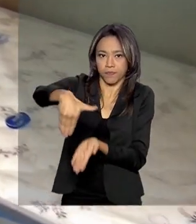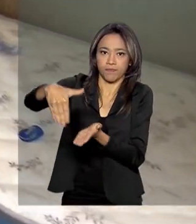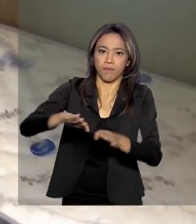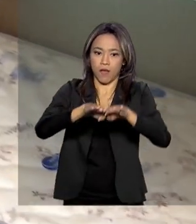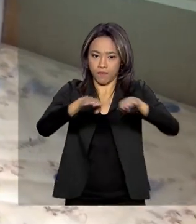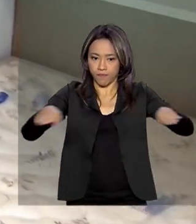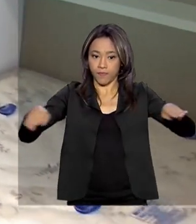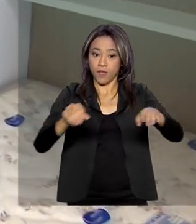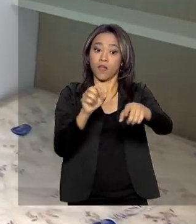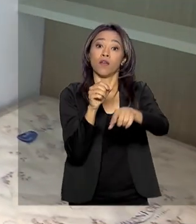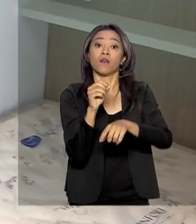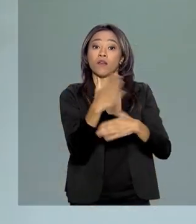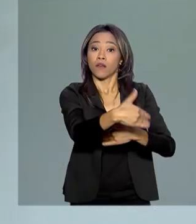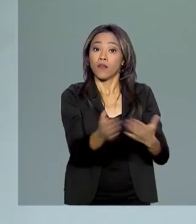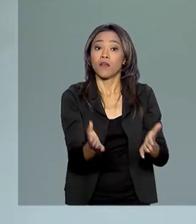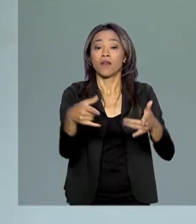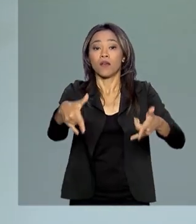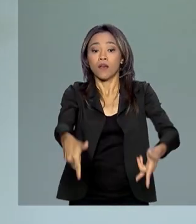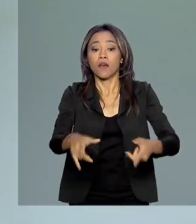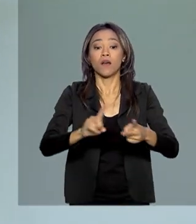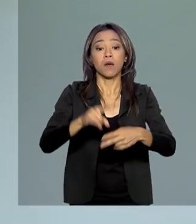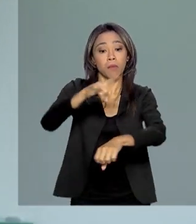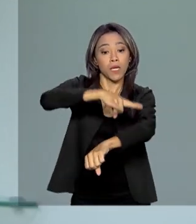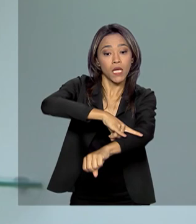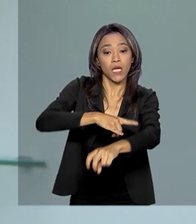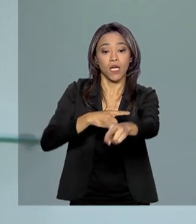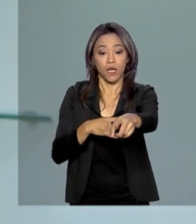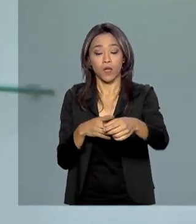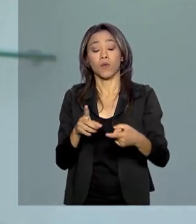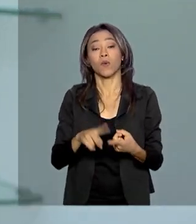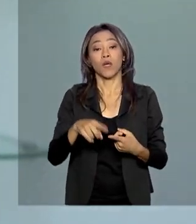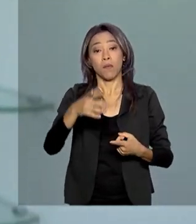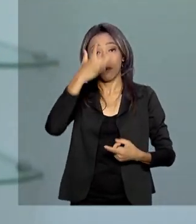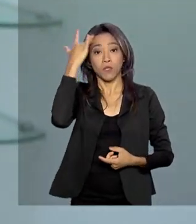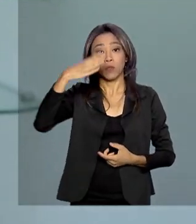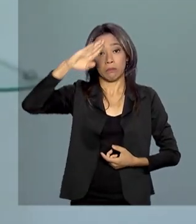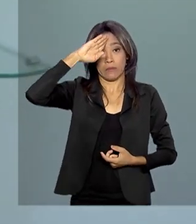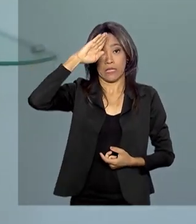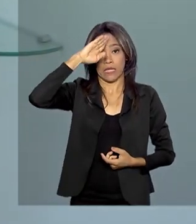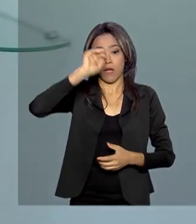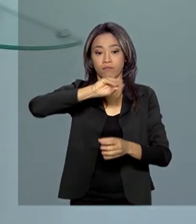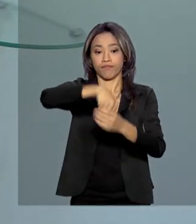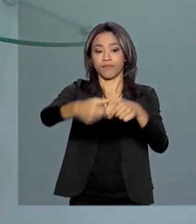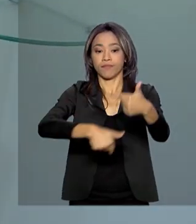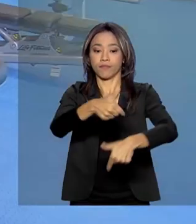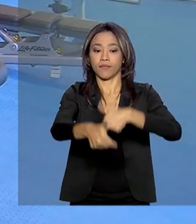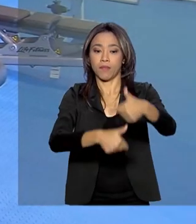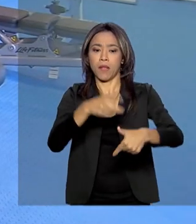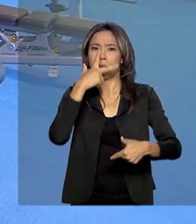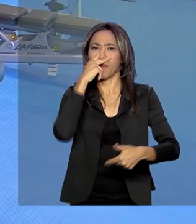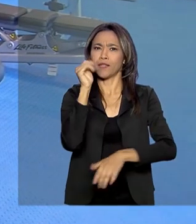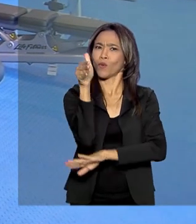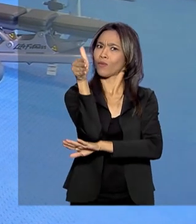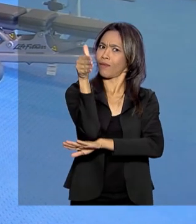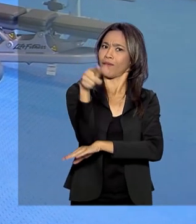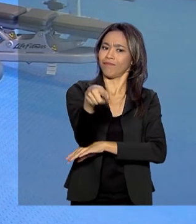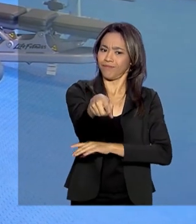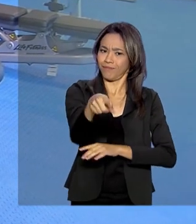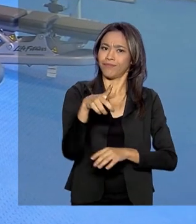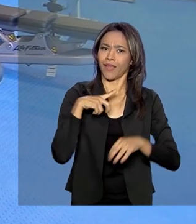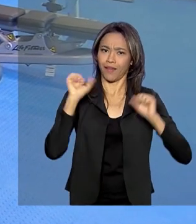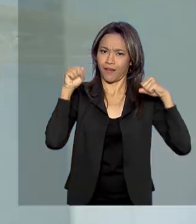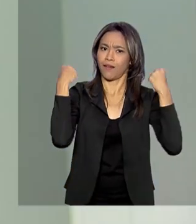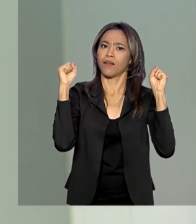quartos com duas camas e banheiros que vão abrigar pesquisadores e militares possuem estrutura de hotel. Também tem uma